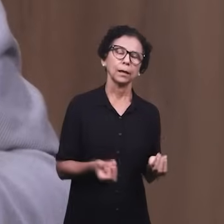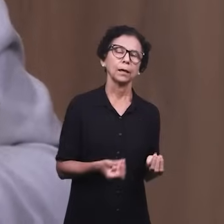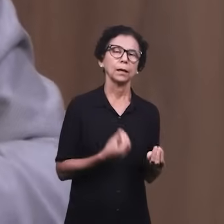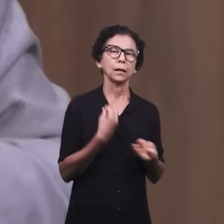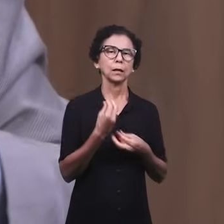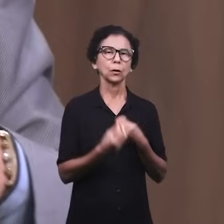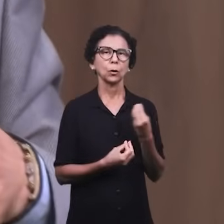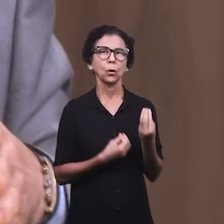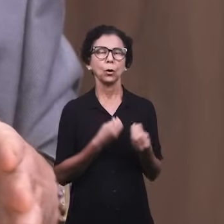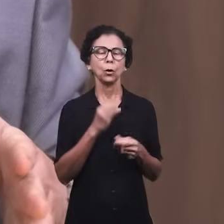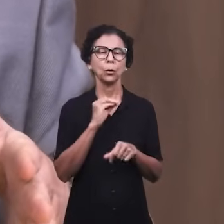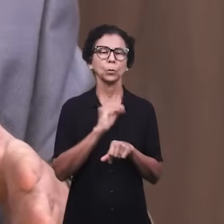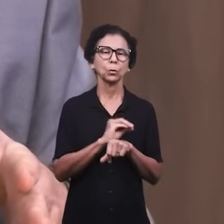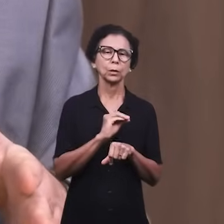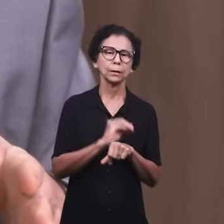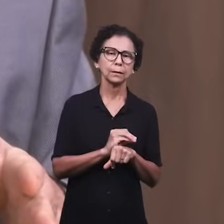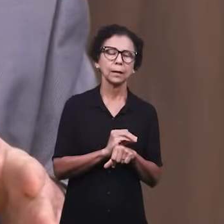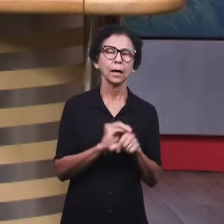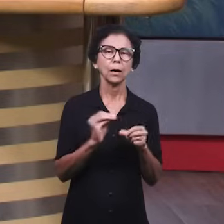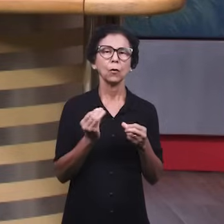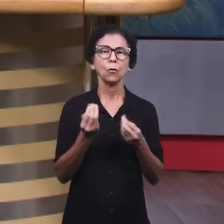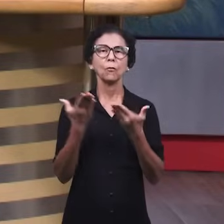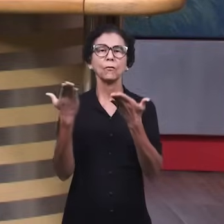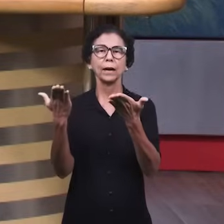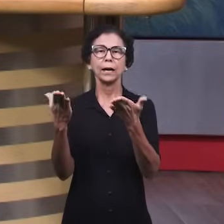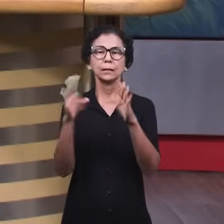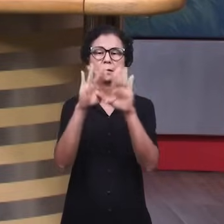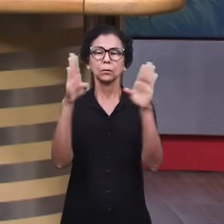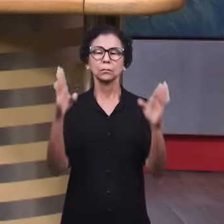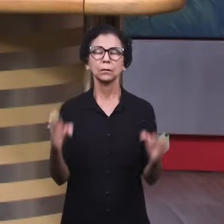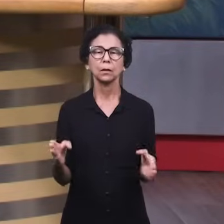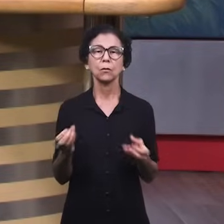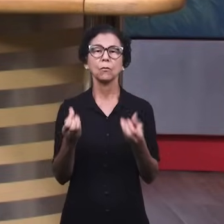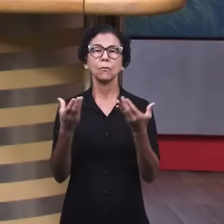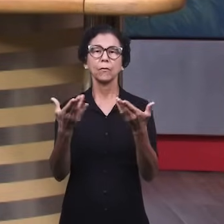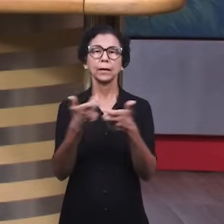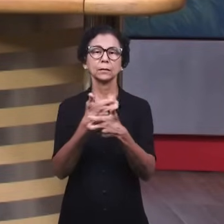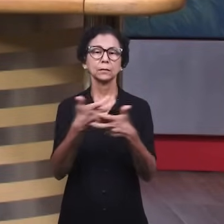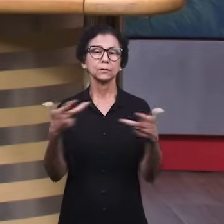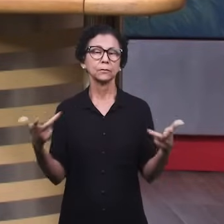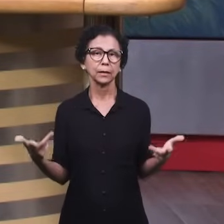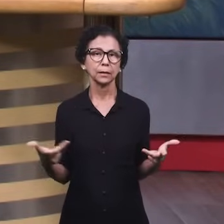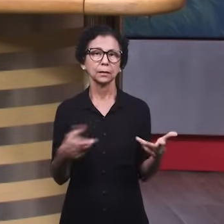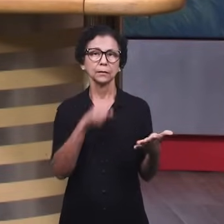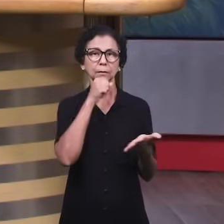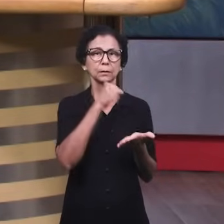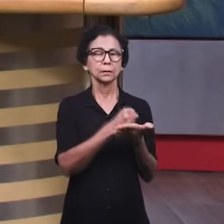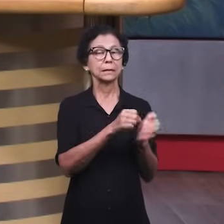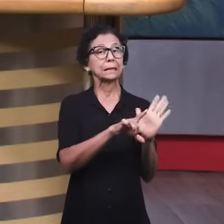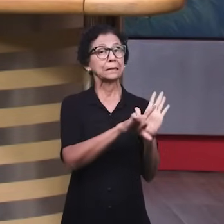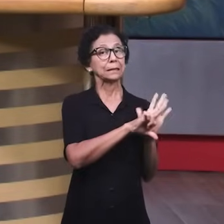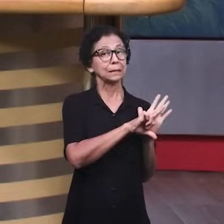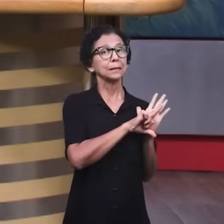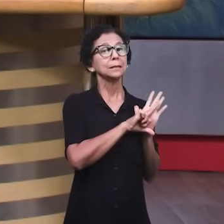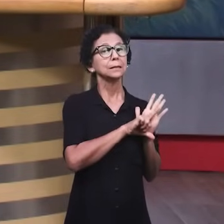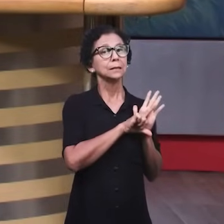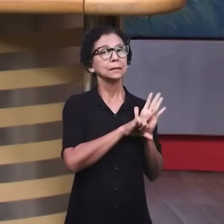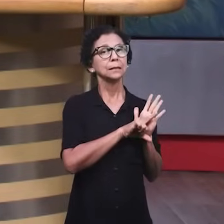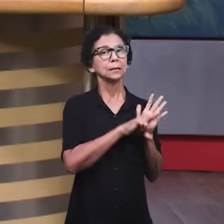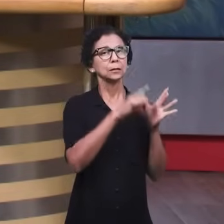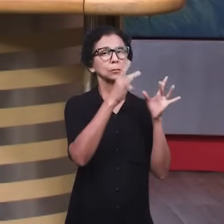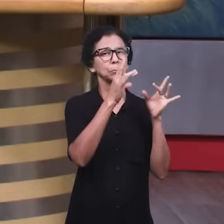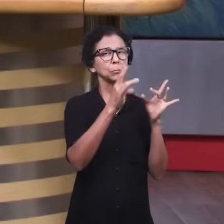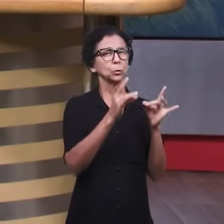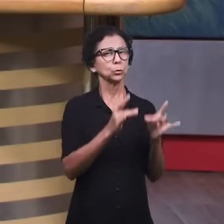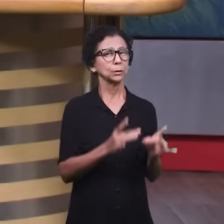né para trazer ali as as ofertas pro altar e tudo mais velho testamento lei tá E aí nós temos todo todo o